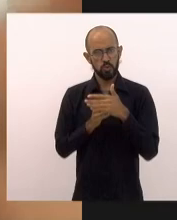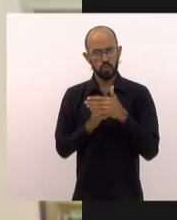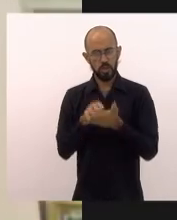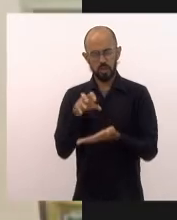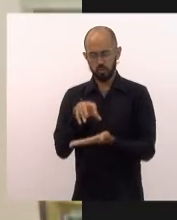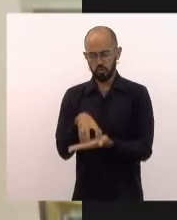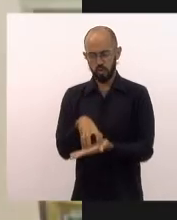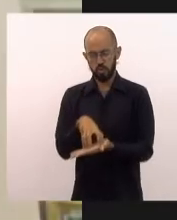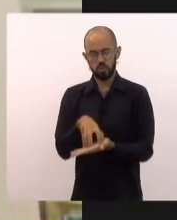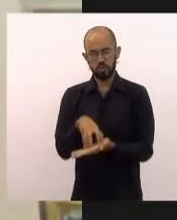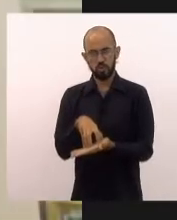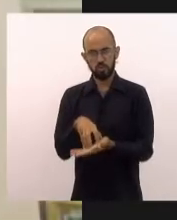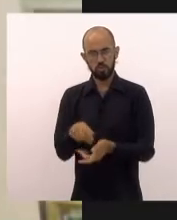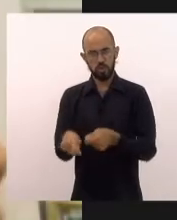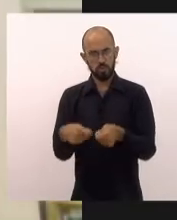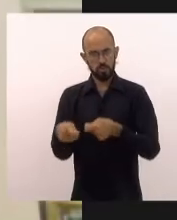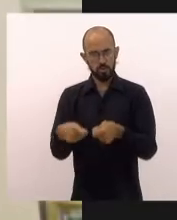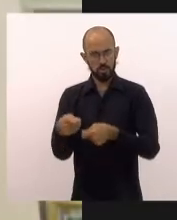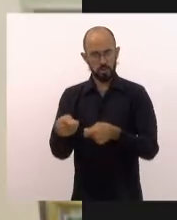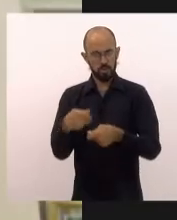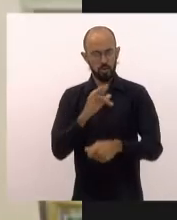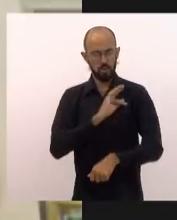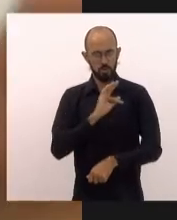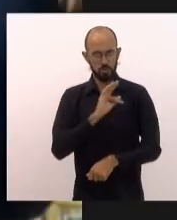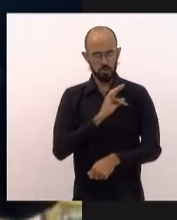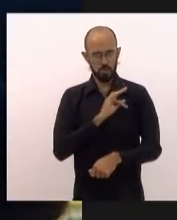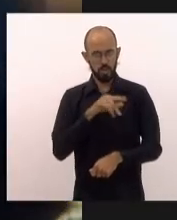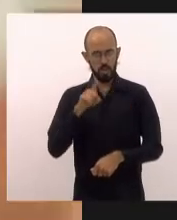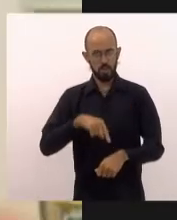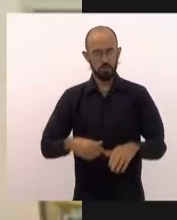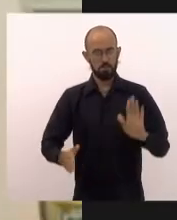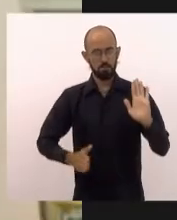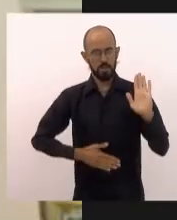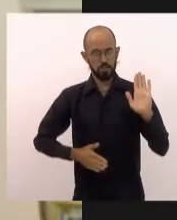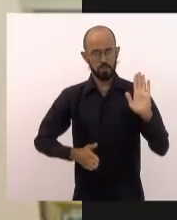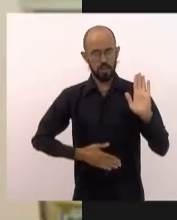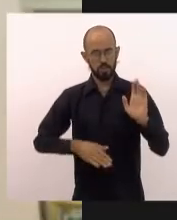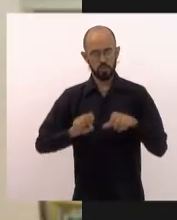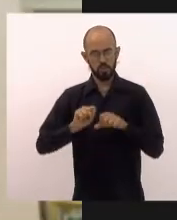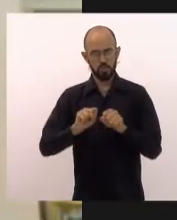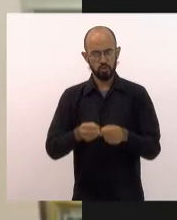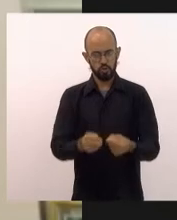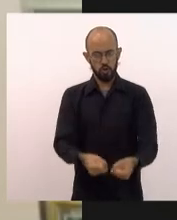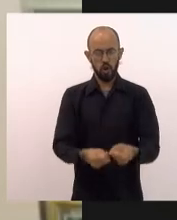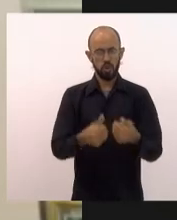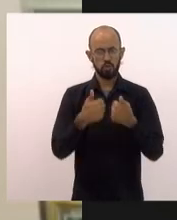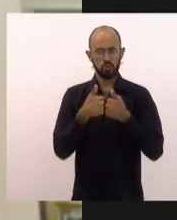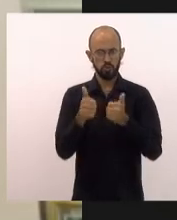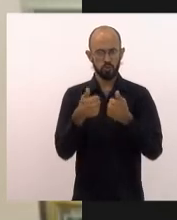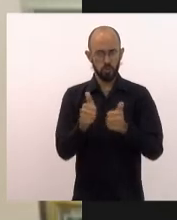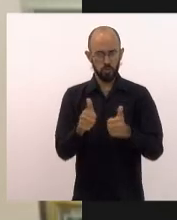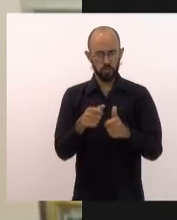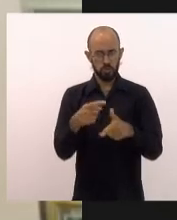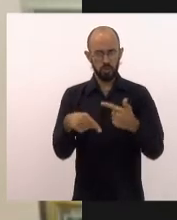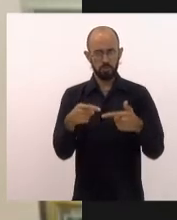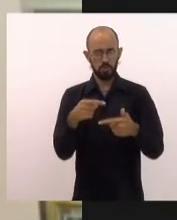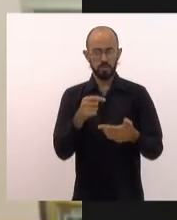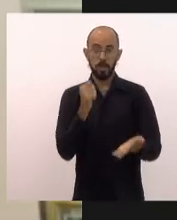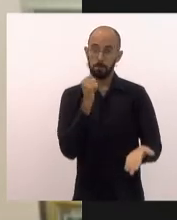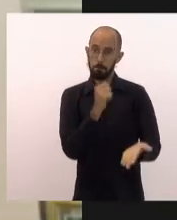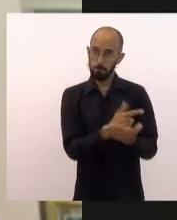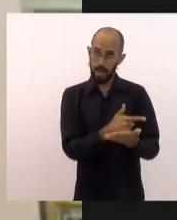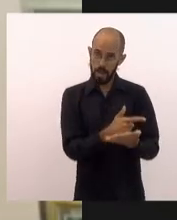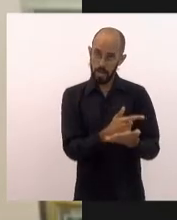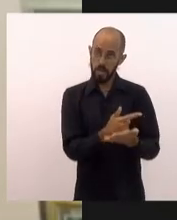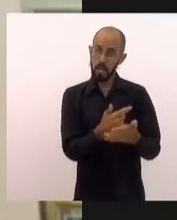órgãos de repressão e da nossa polícia. São marginais que destroem os ônibus e aí depois quem paga o preço disso é